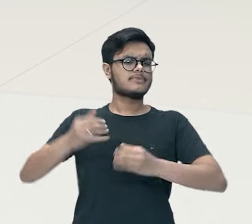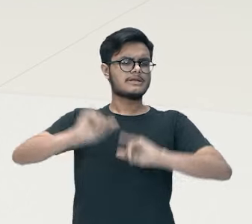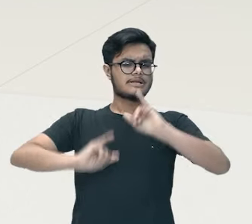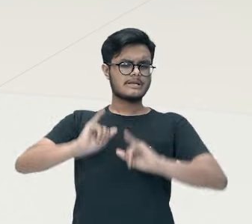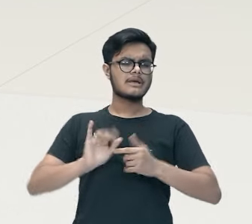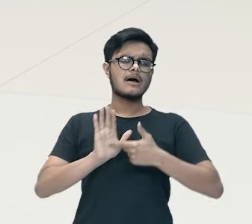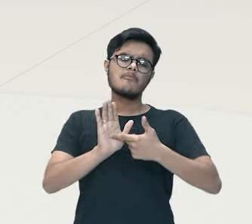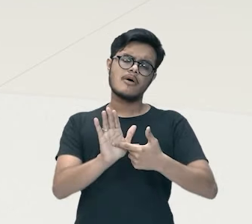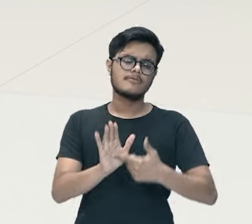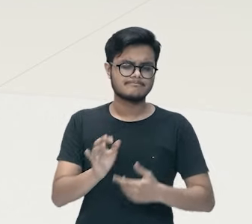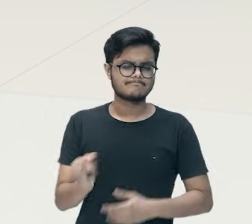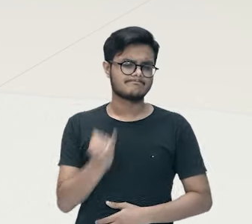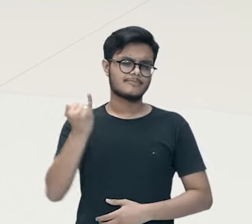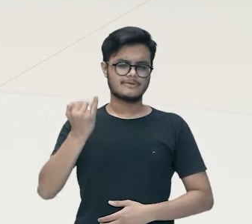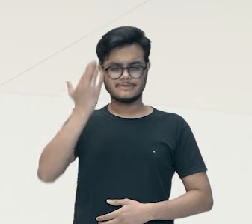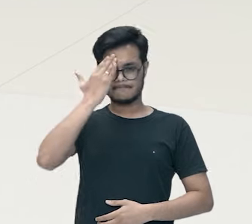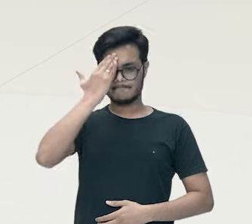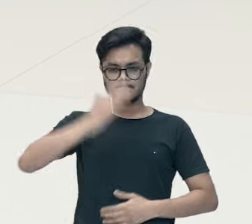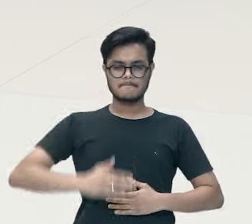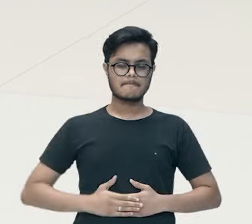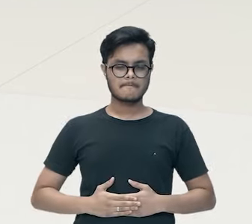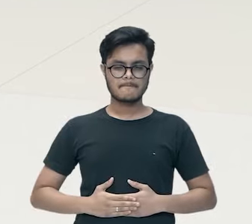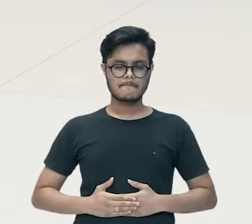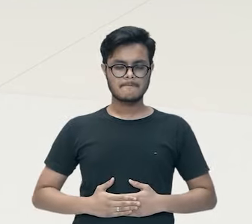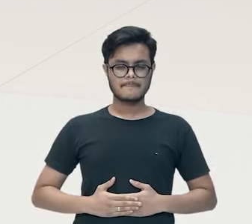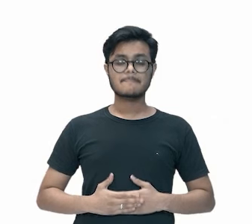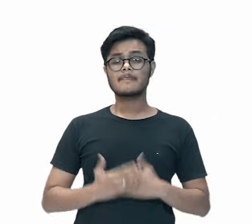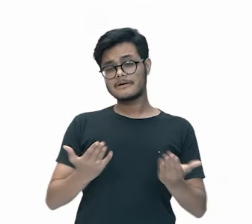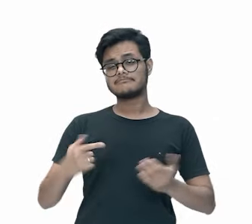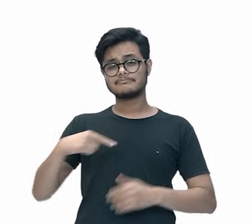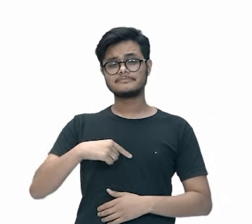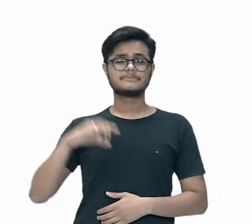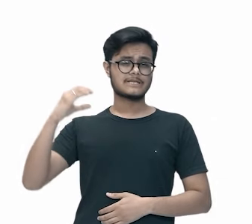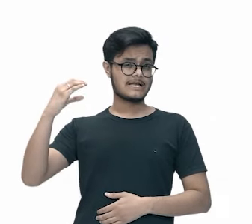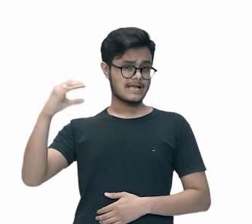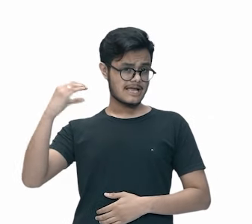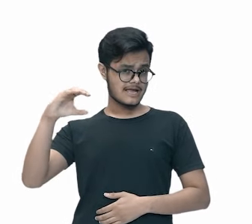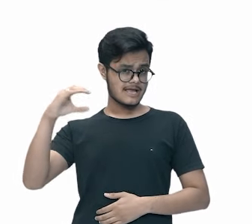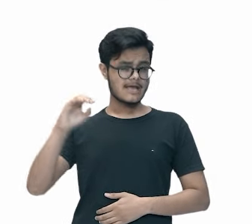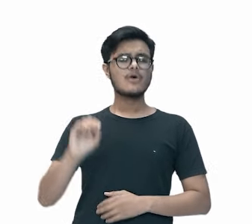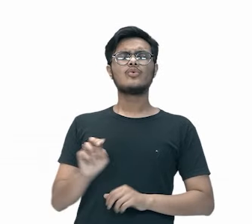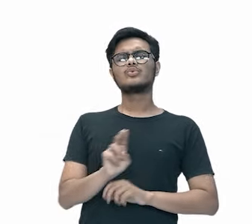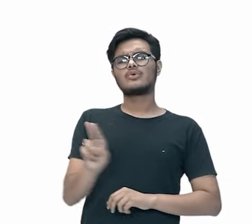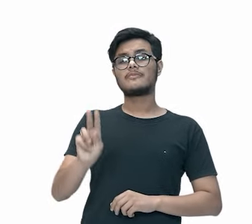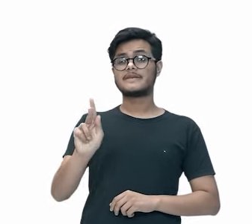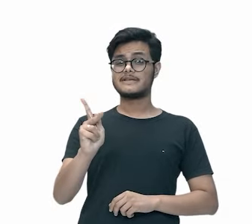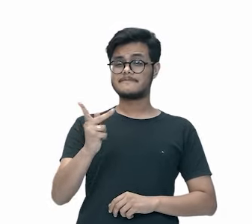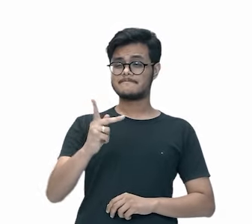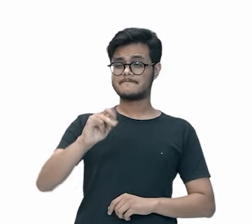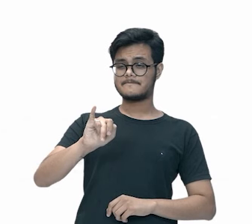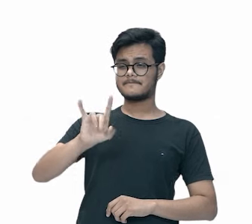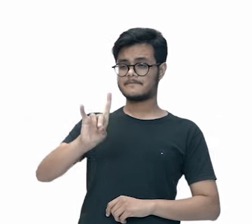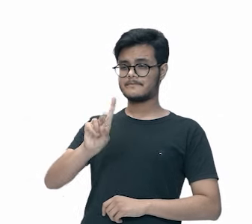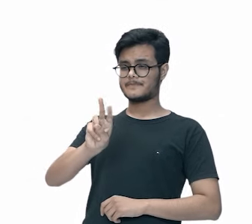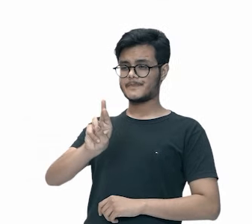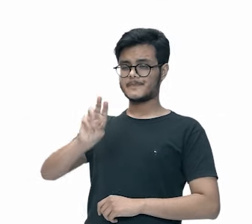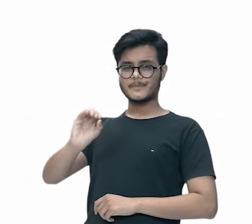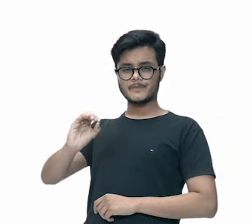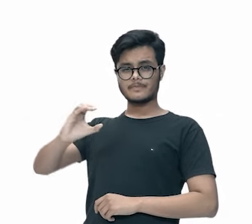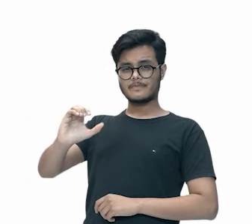vez, exemplos em que nós temos exemplos de hidrocarboneto. E aí, para reforçar, gente,